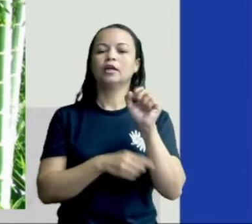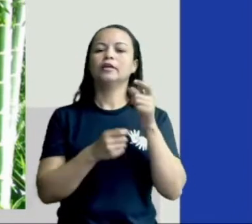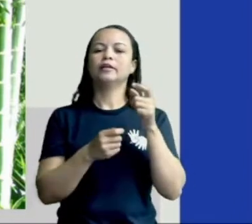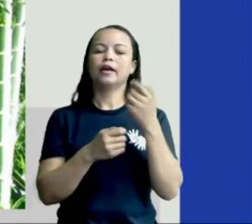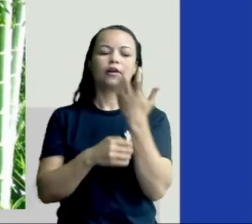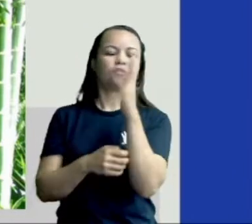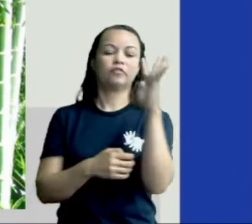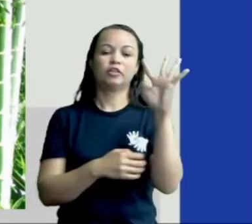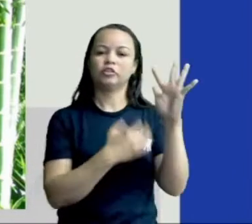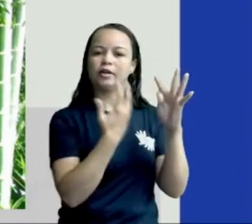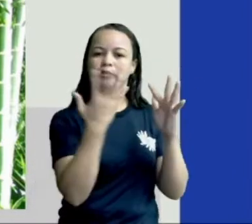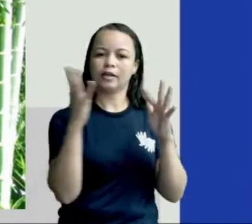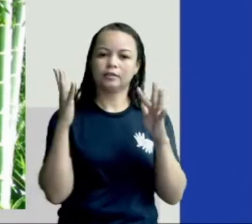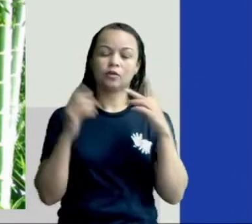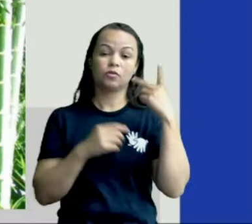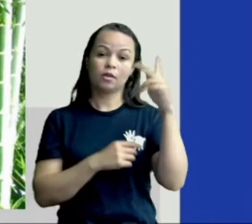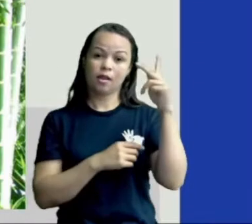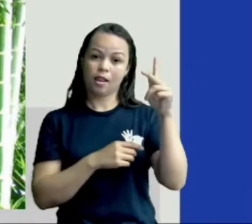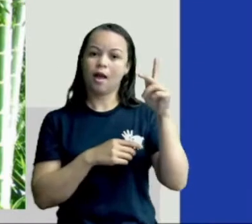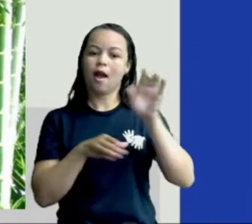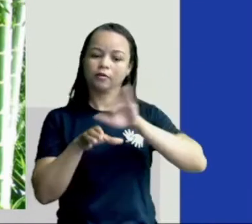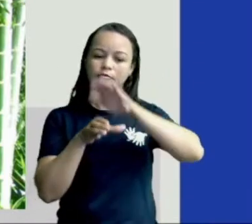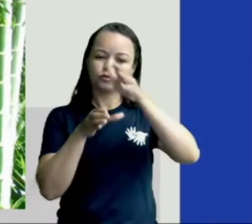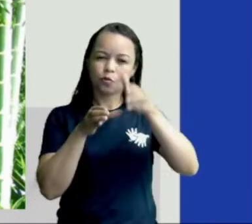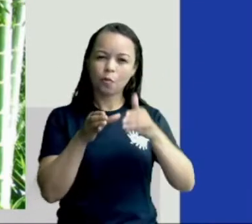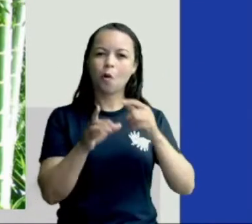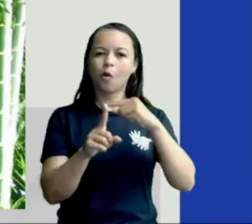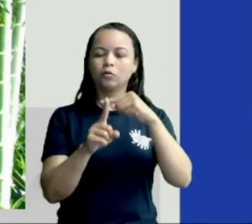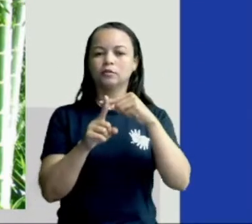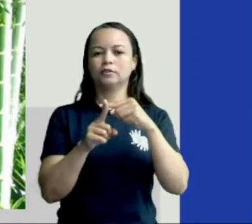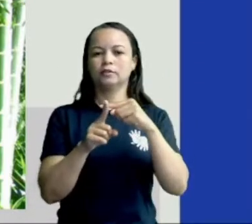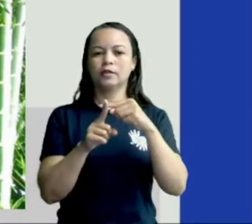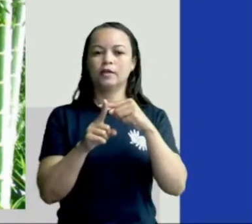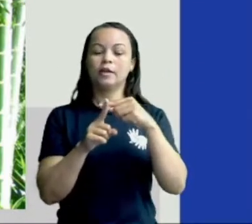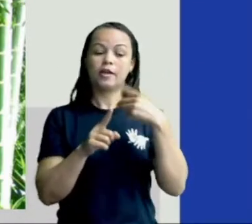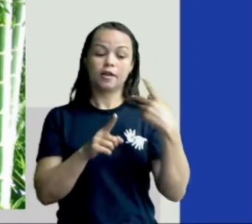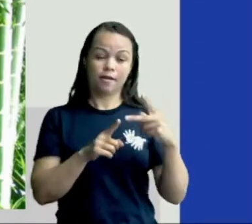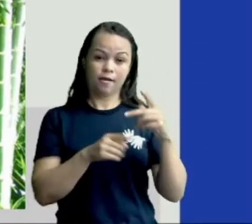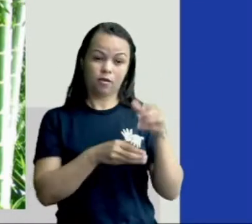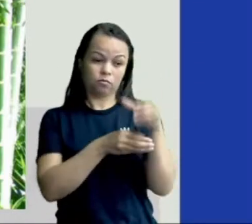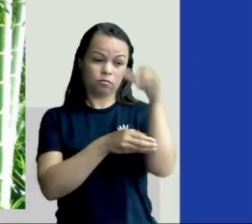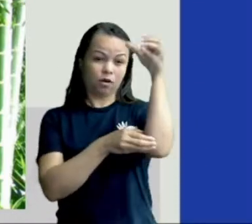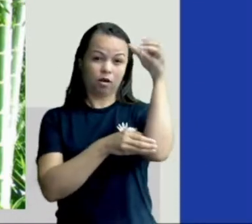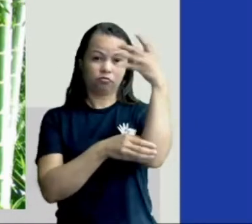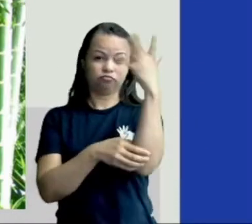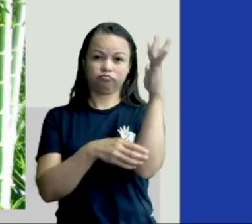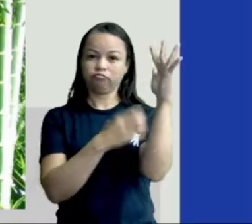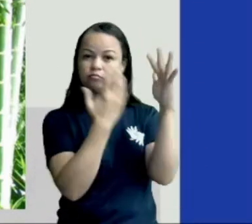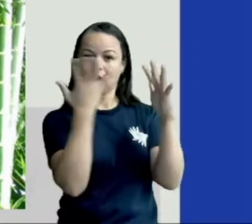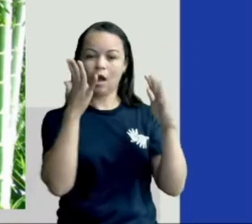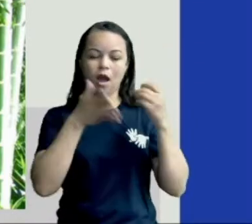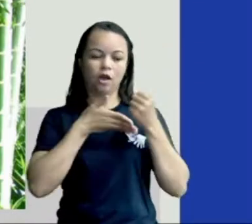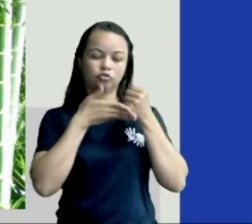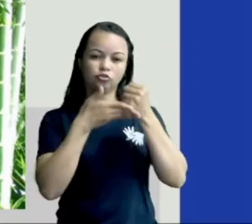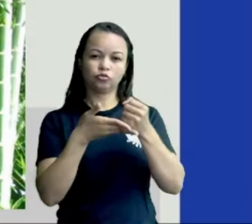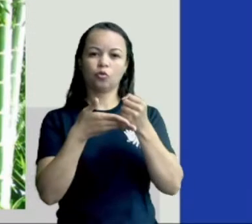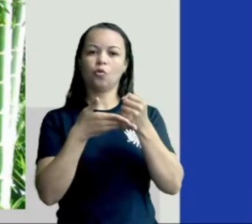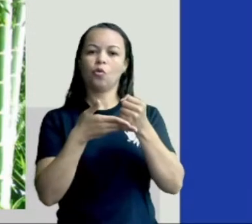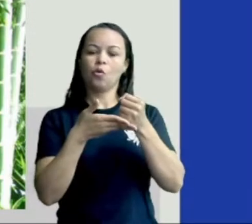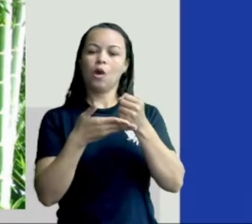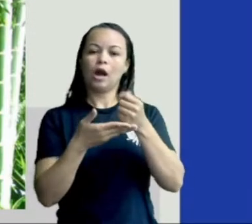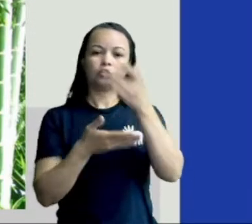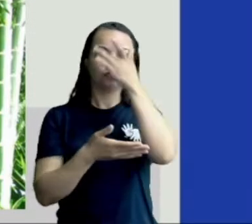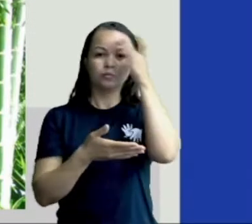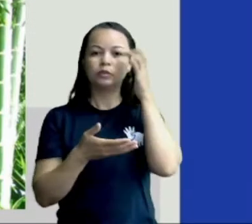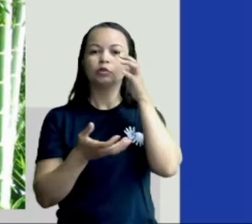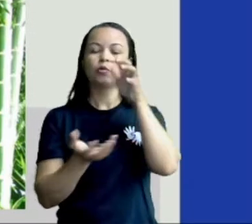de lá do monte, é a vegetação de lá do monte. E essa vegetação ajudou os pernambucanos a ganharem a batalha contra